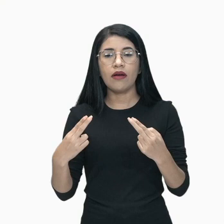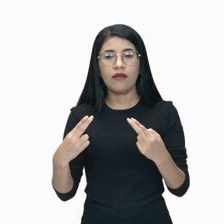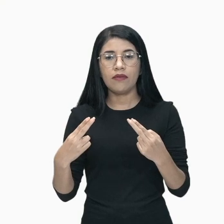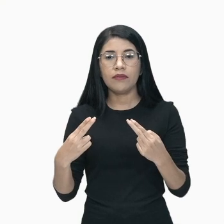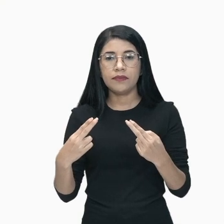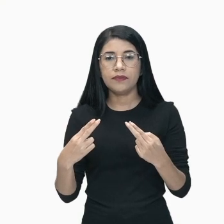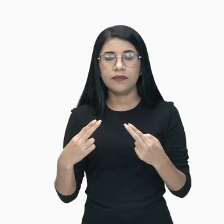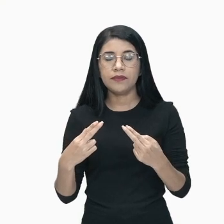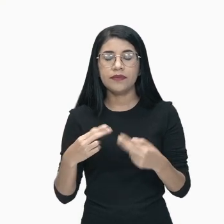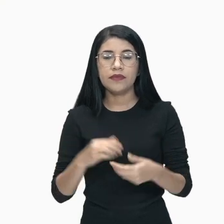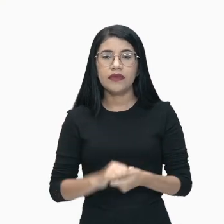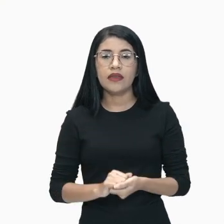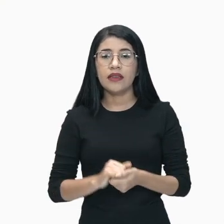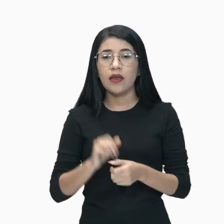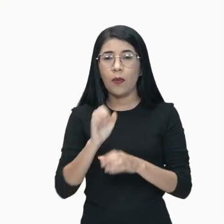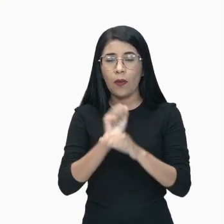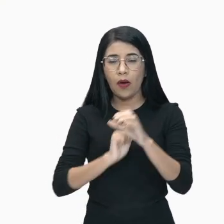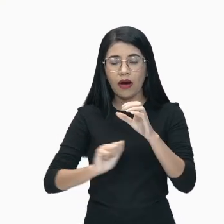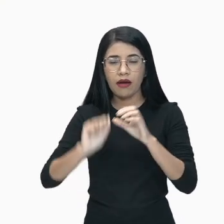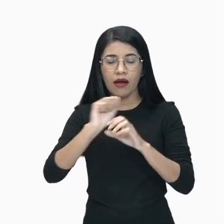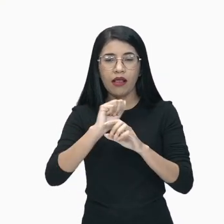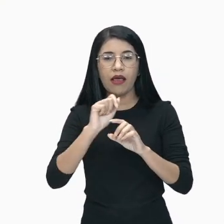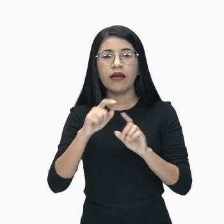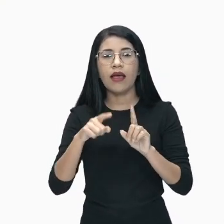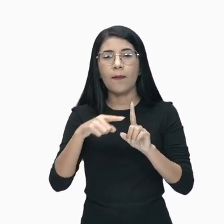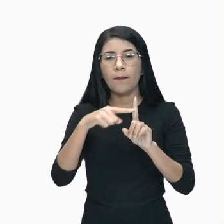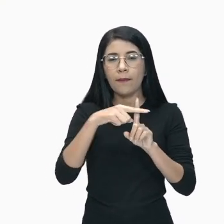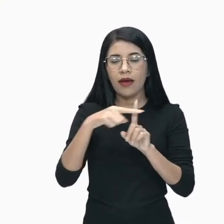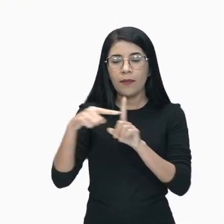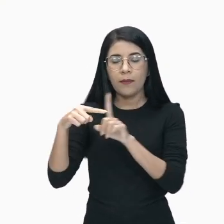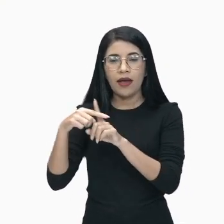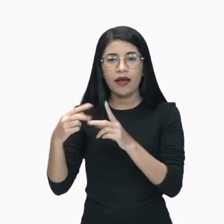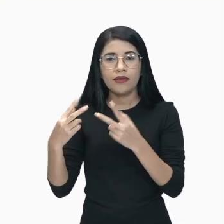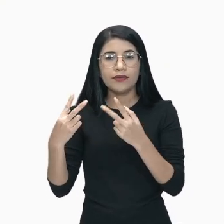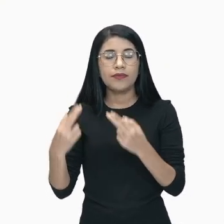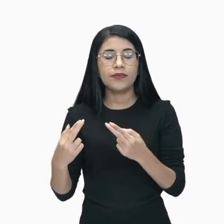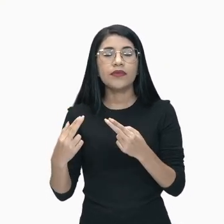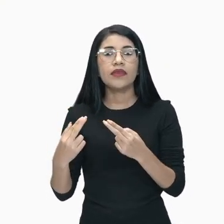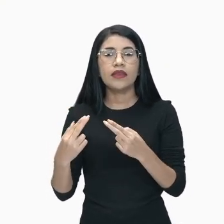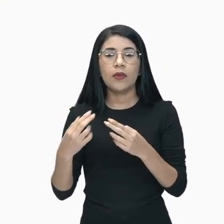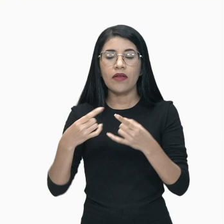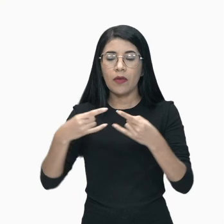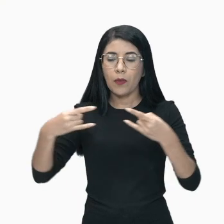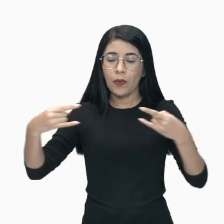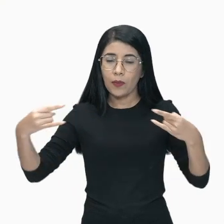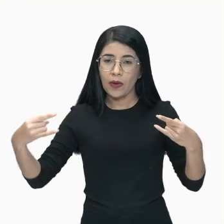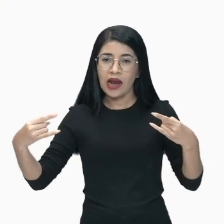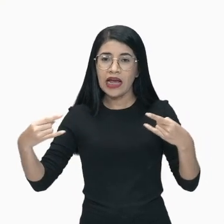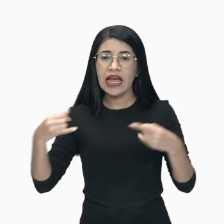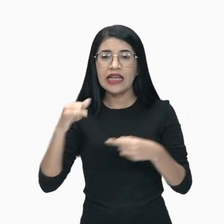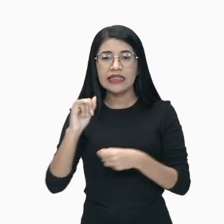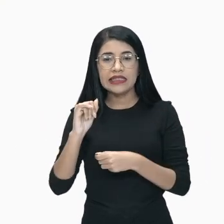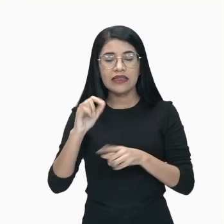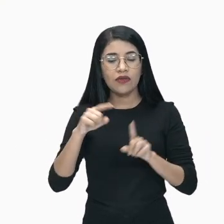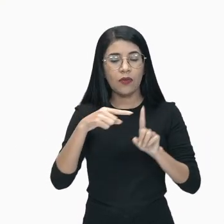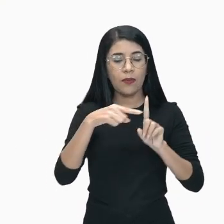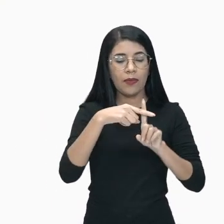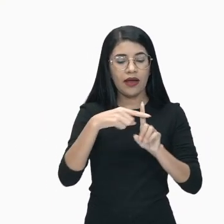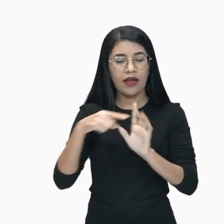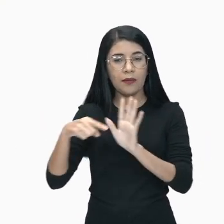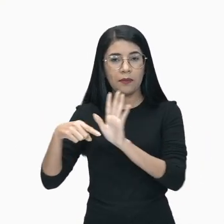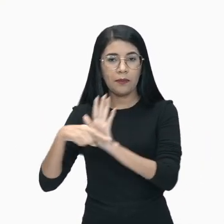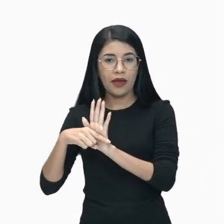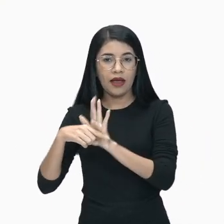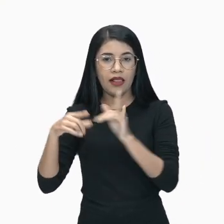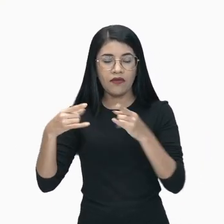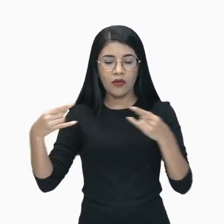repulsão. Cargas elétricas de mesmo sinal, elas vão se repelir, e cargas elétricas de sinais opostos,